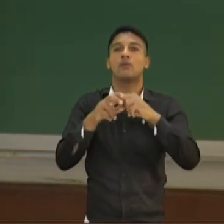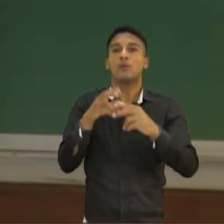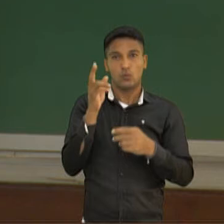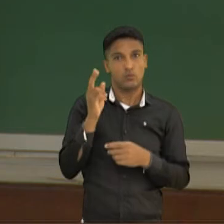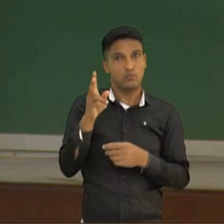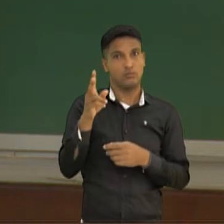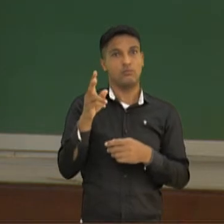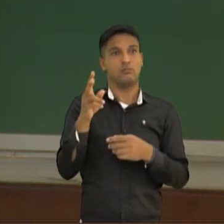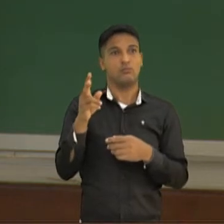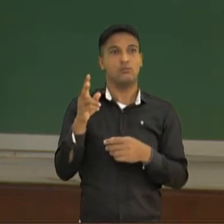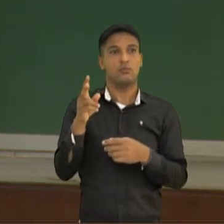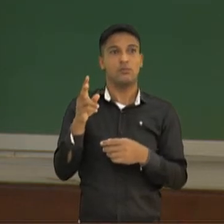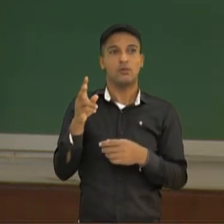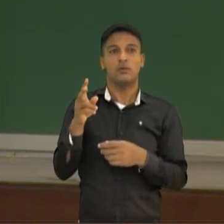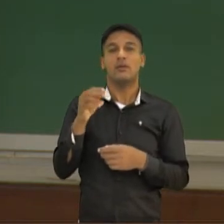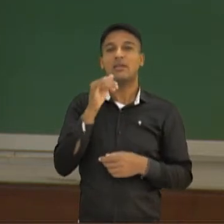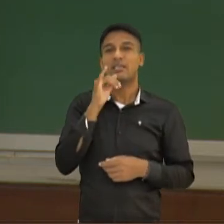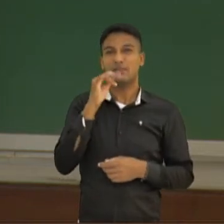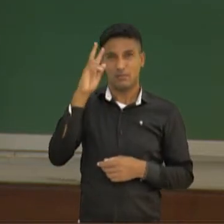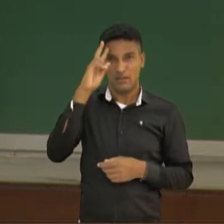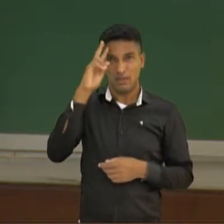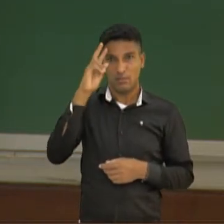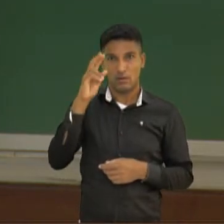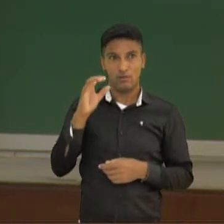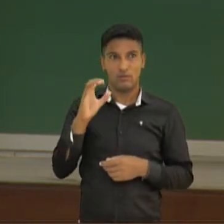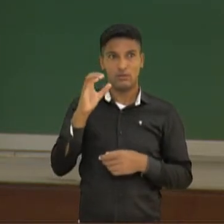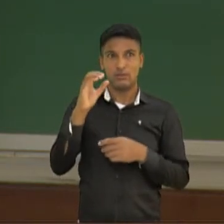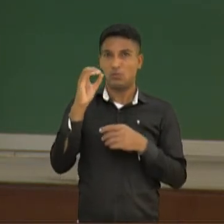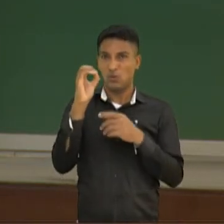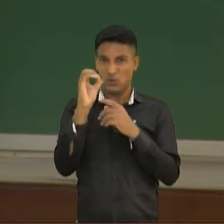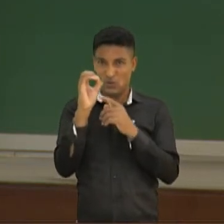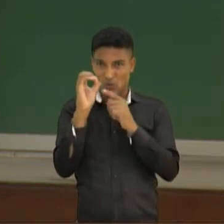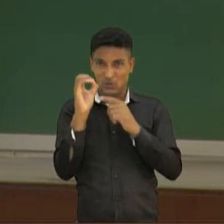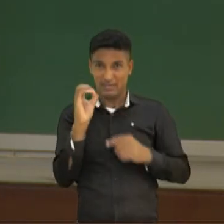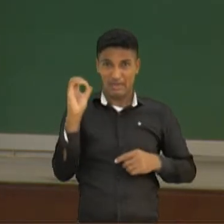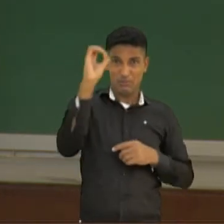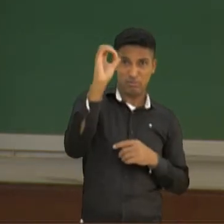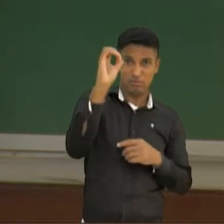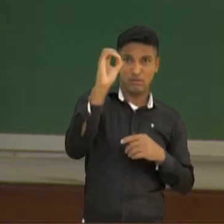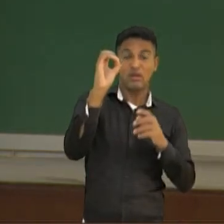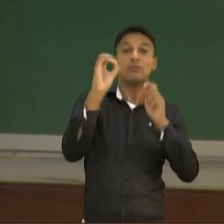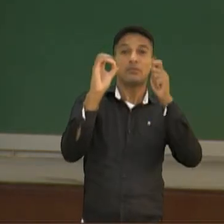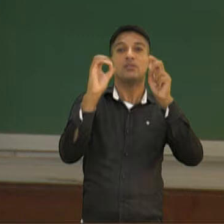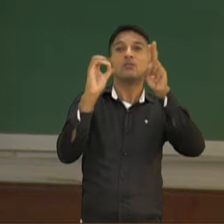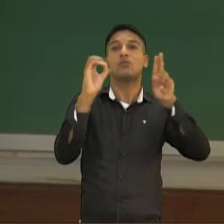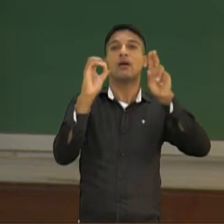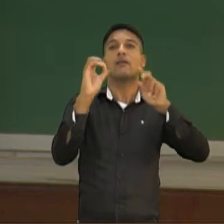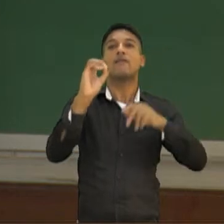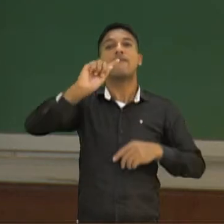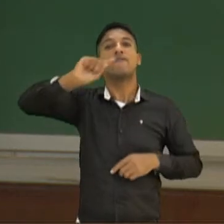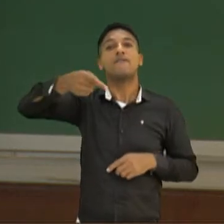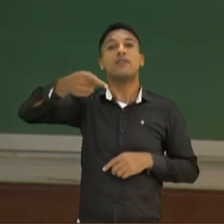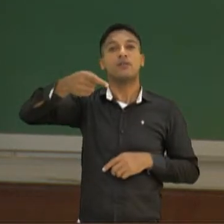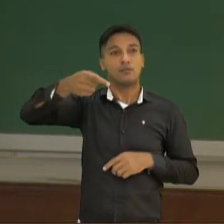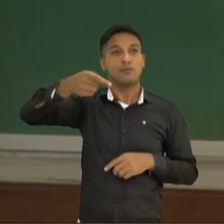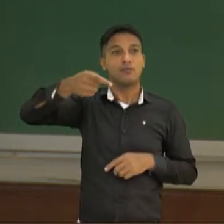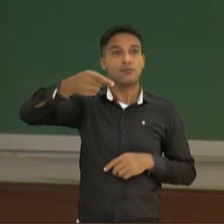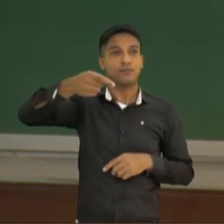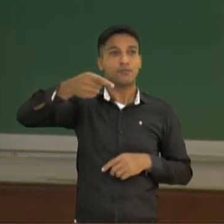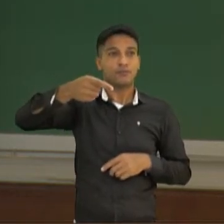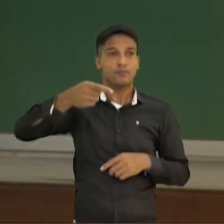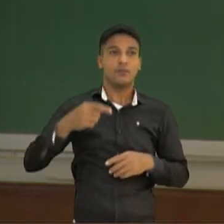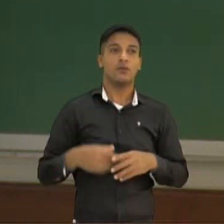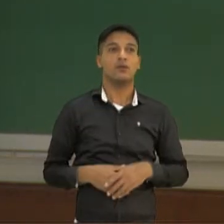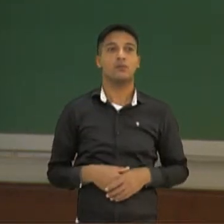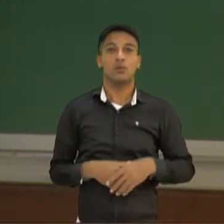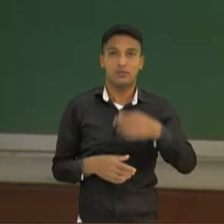assim, se eu pôr o zero aqui, eu tenho que pôr o que aqui? A vírgula. Por quê? Quando a gente continua a conta,